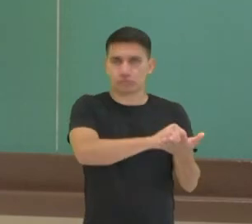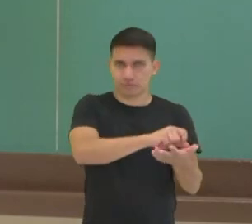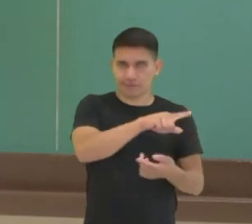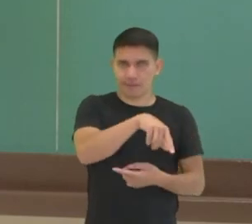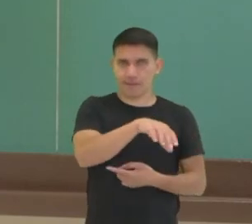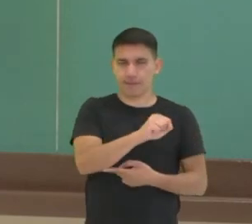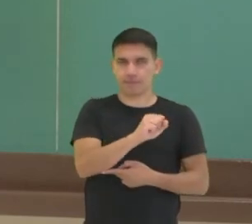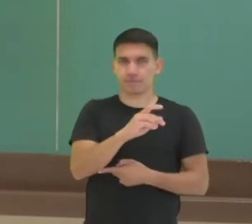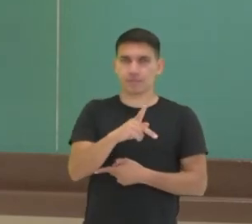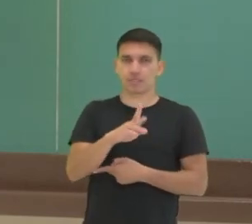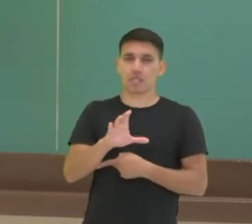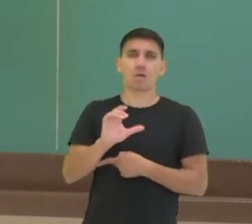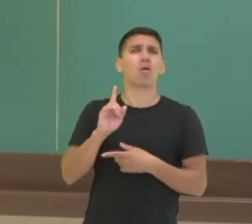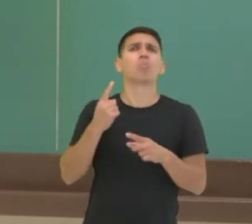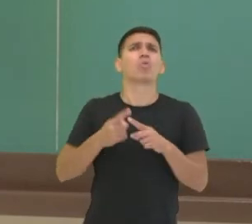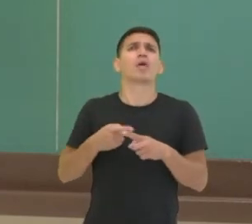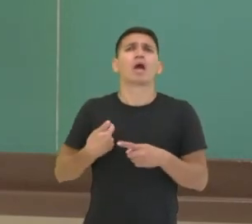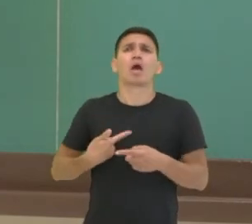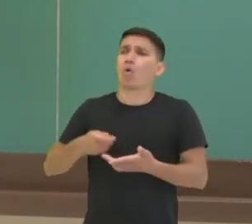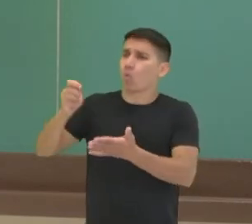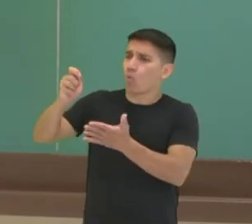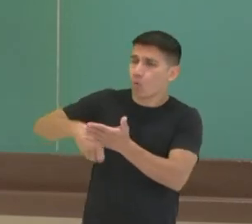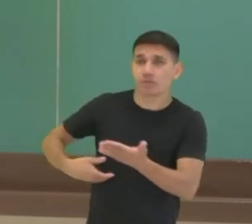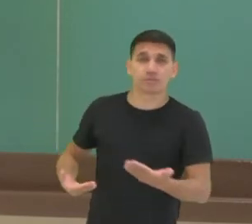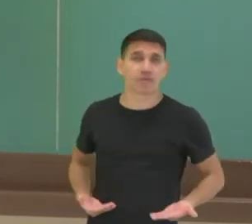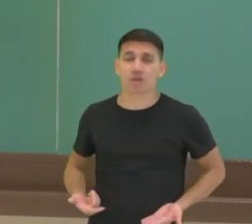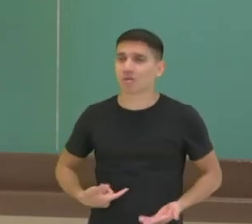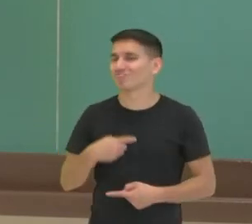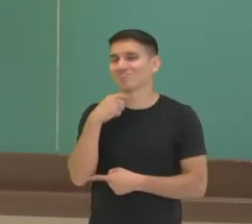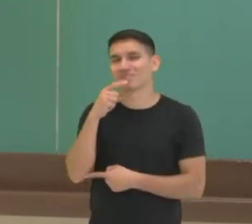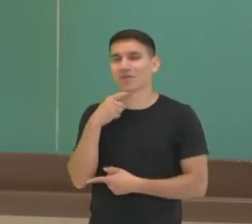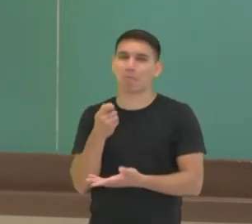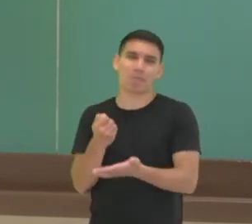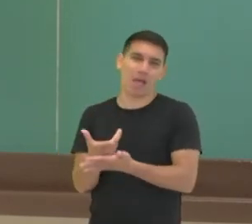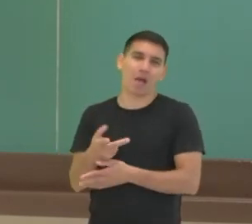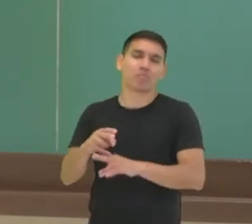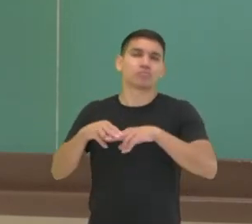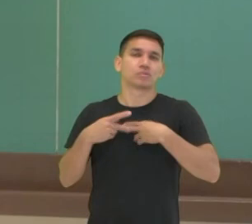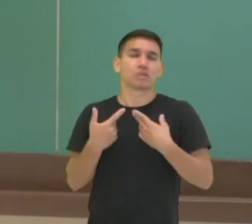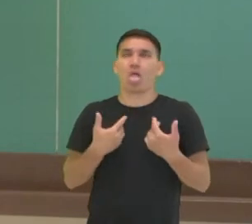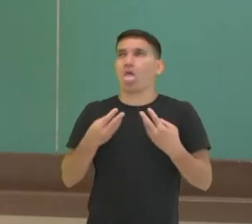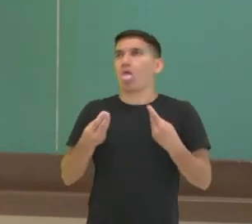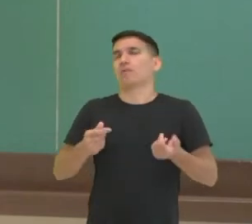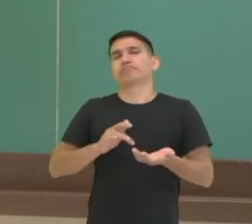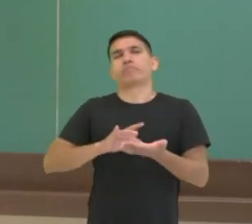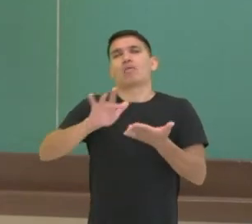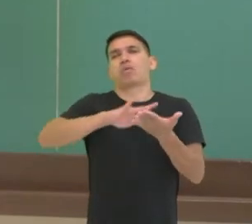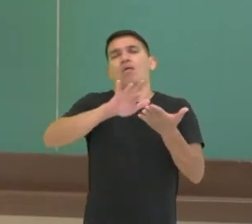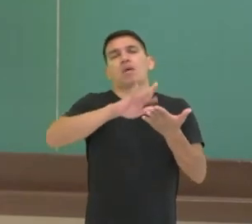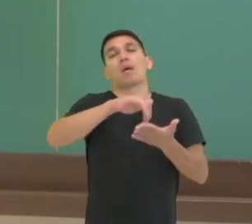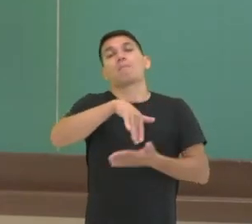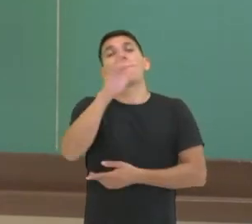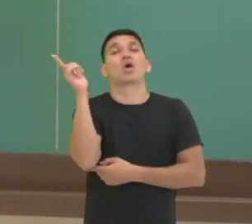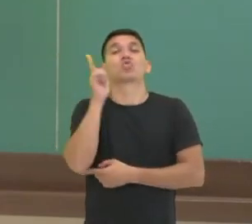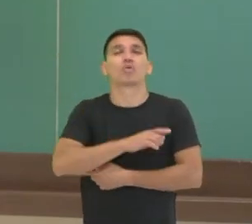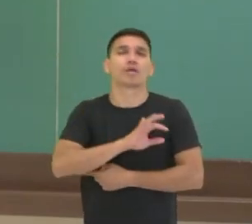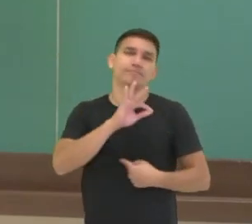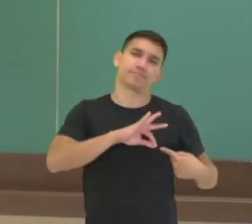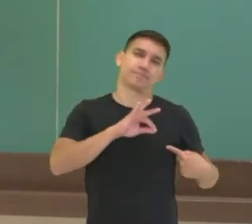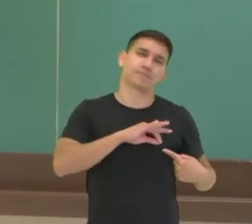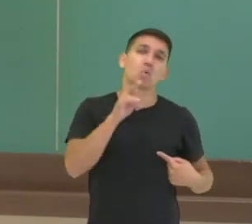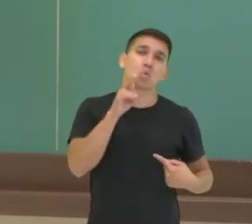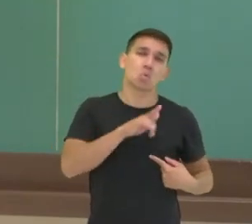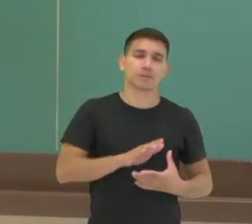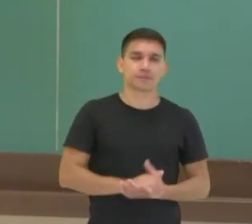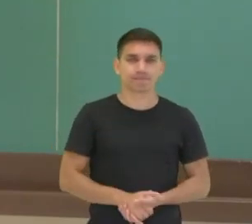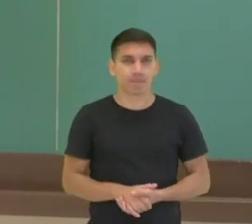ou contratei determinado serviço e eu não dei conta de pagar, né? Acabei gastando mais do que o poder aquisitivo econômico que realmente eu tenho,